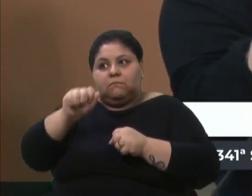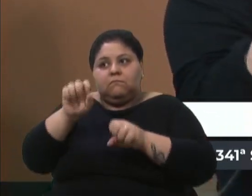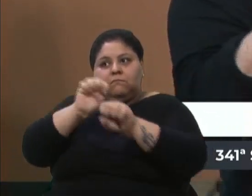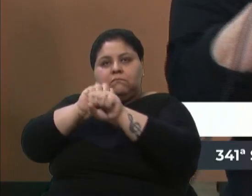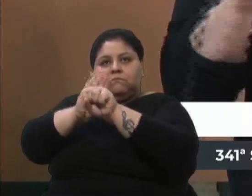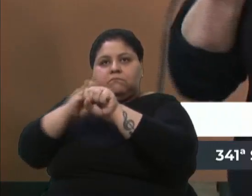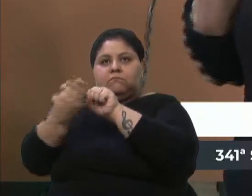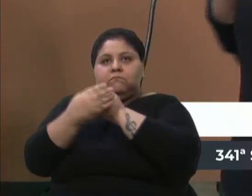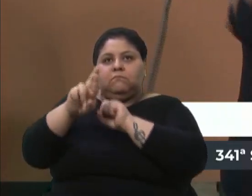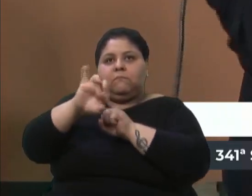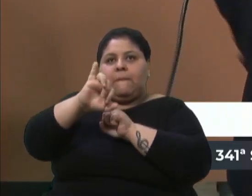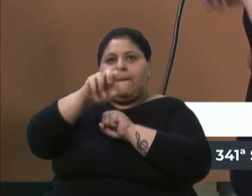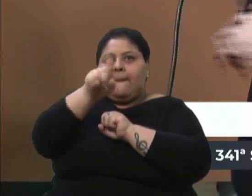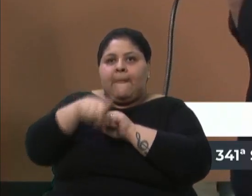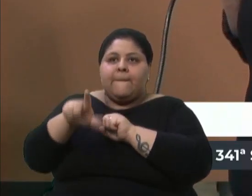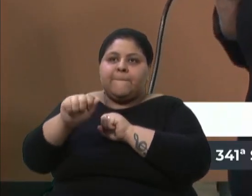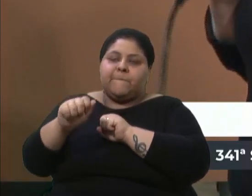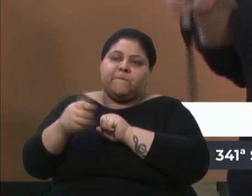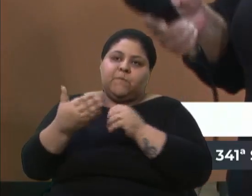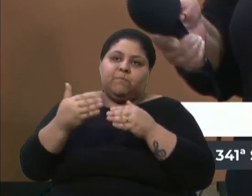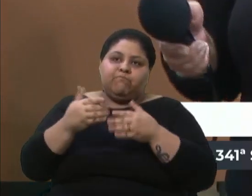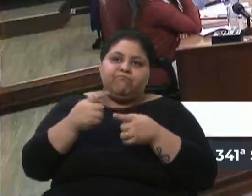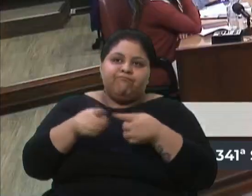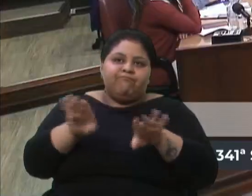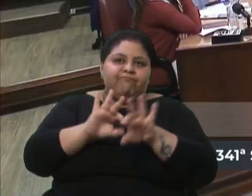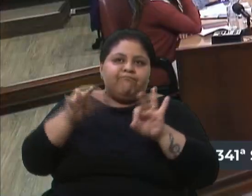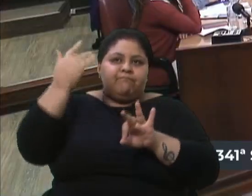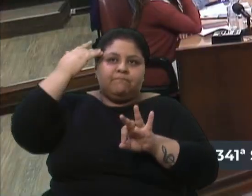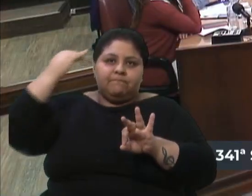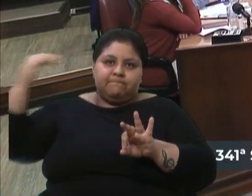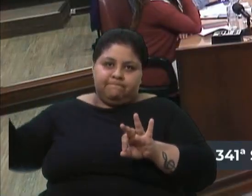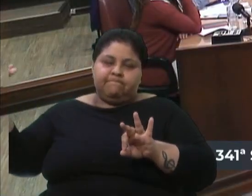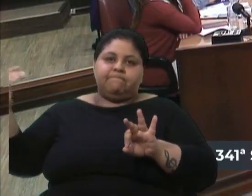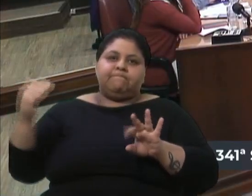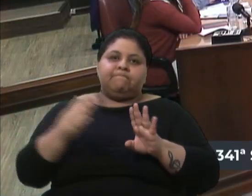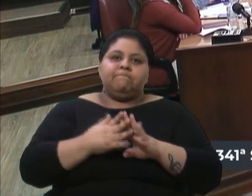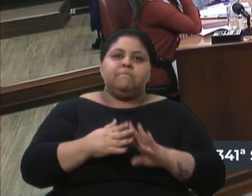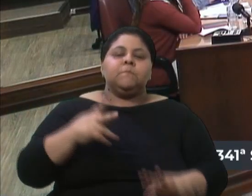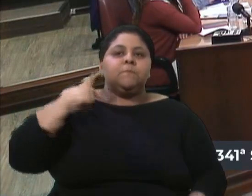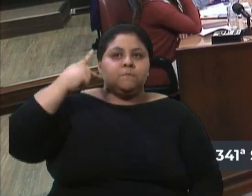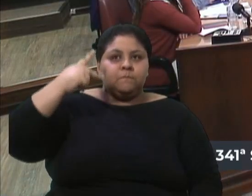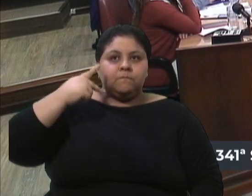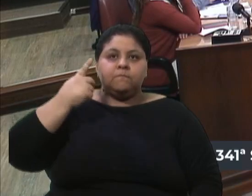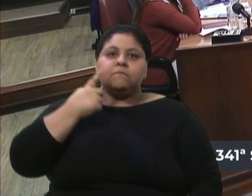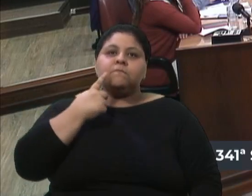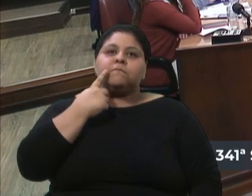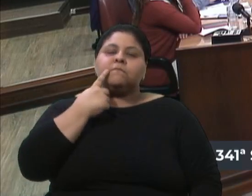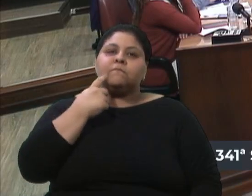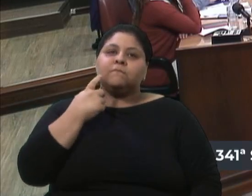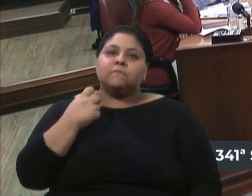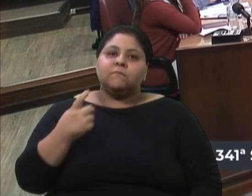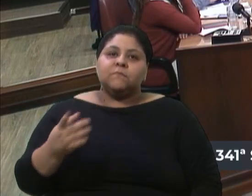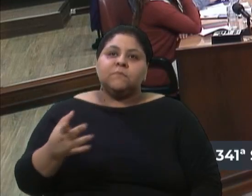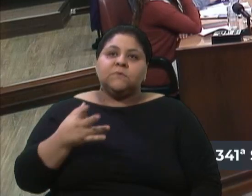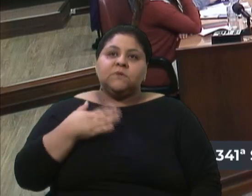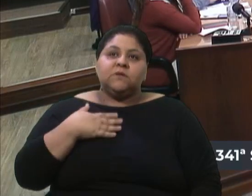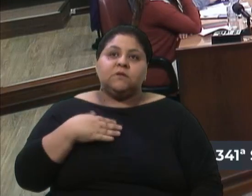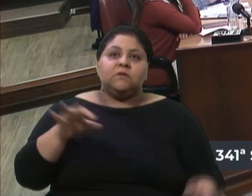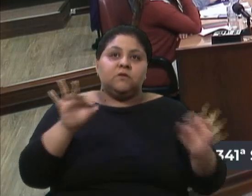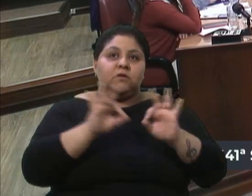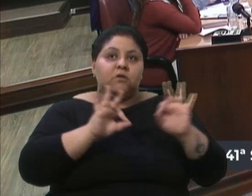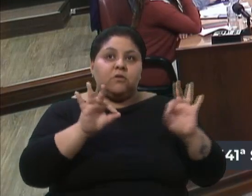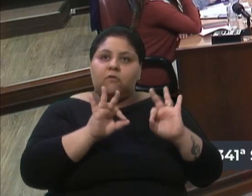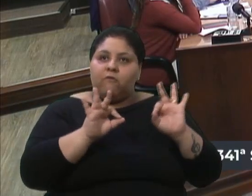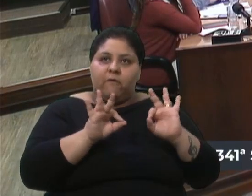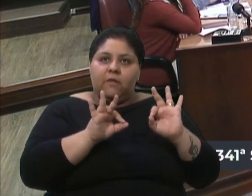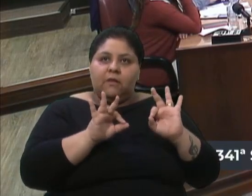gente não teve sucesso. Sim, uma parte, vereador. Vereadora Frisso, em nenhum momento eu falei que eu sou contrário ao EJA,